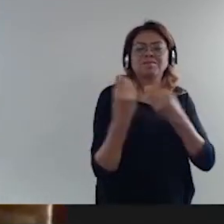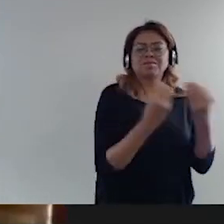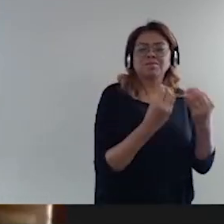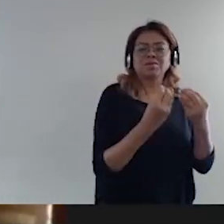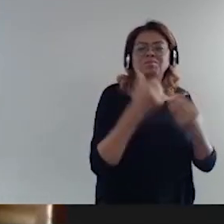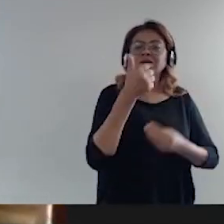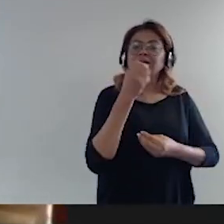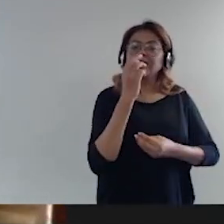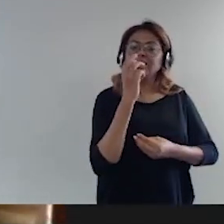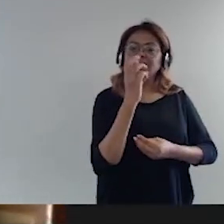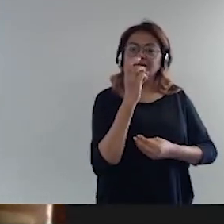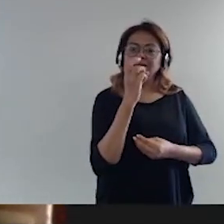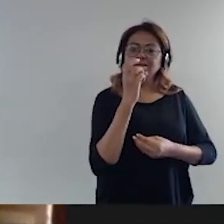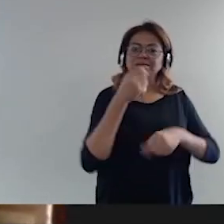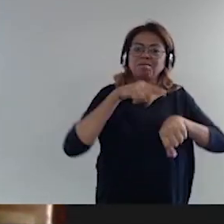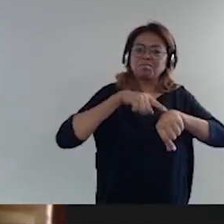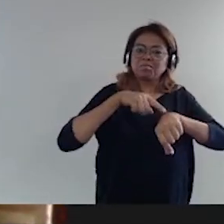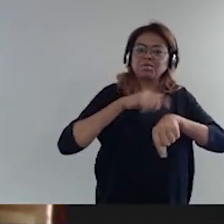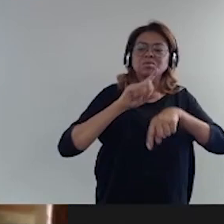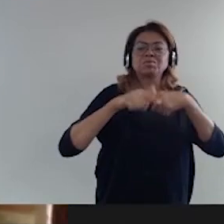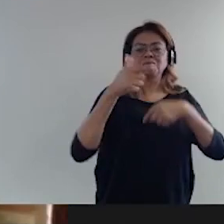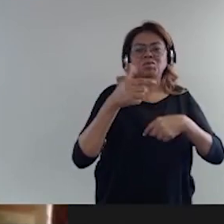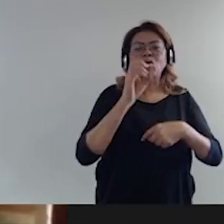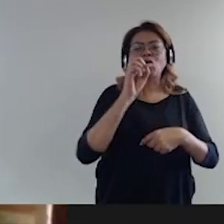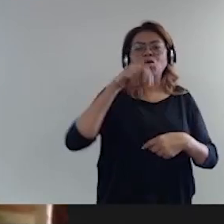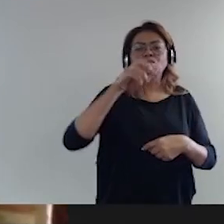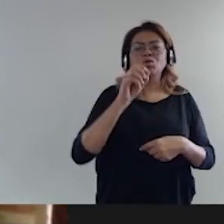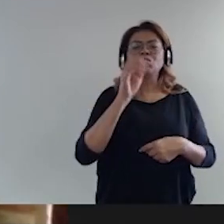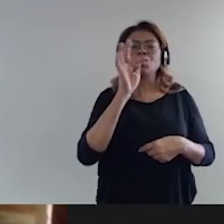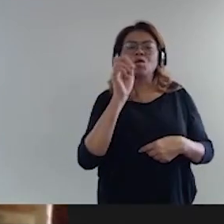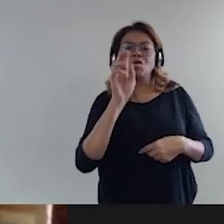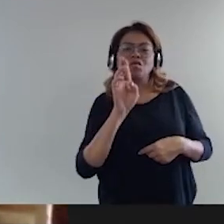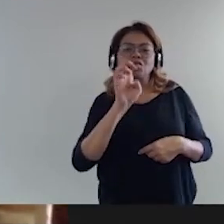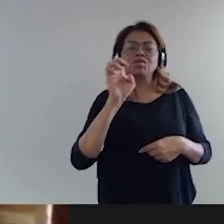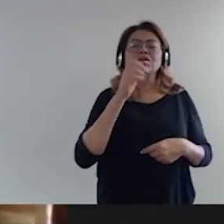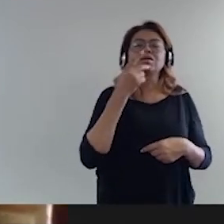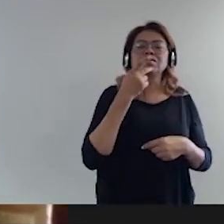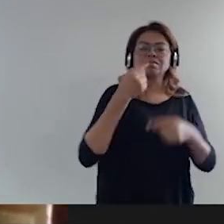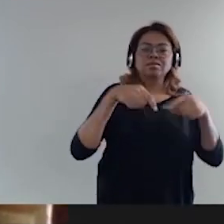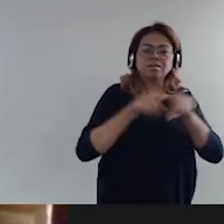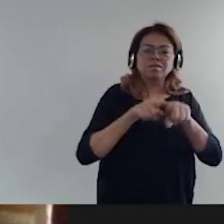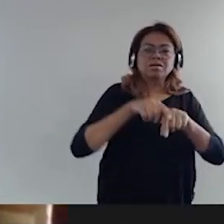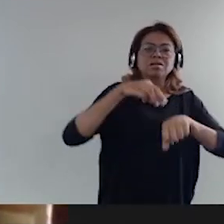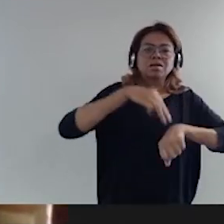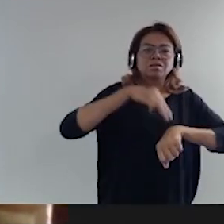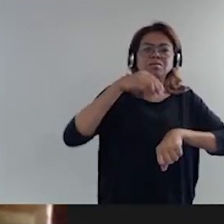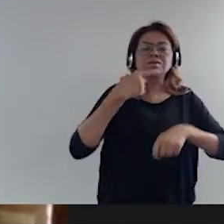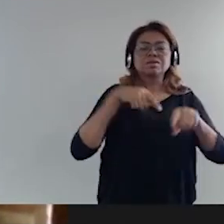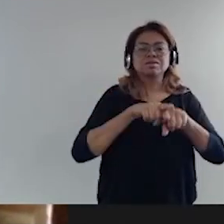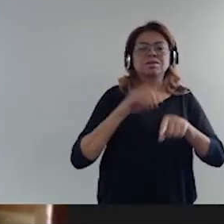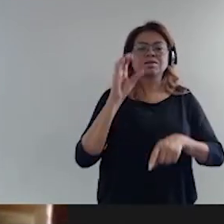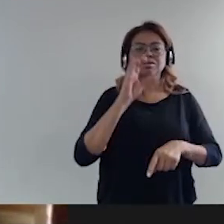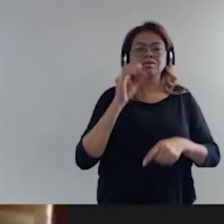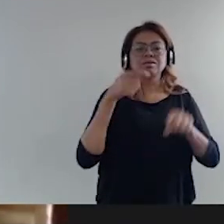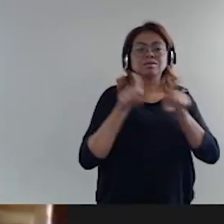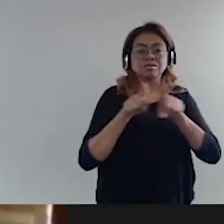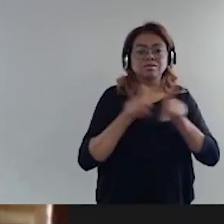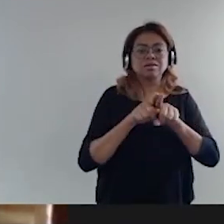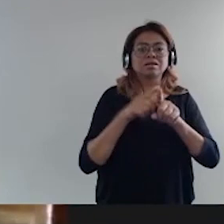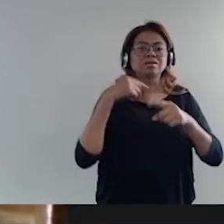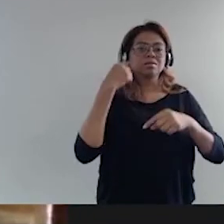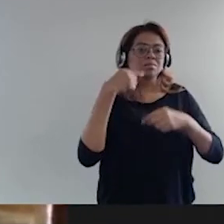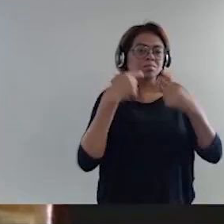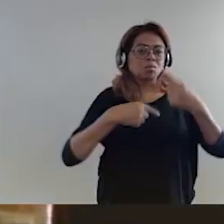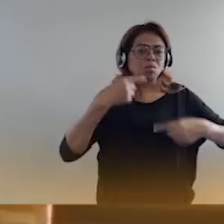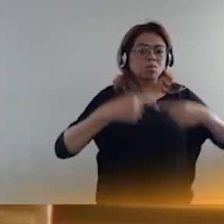segundo palestrante, Onofre Alves Batista Júnior, que é mestre em Ciências Jurídico-Políticas